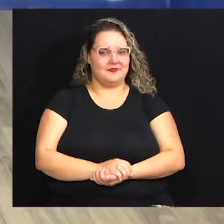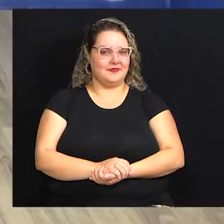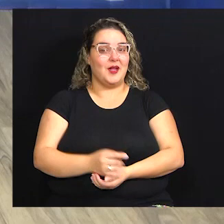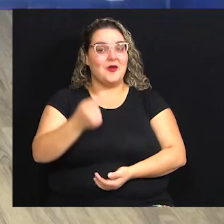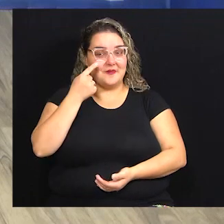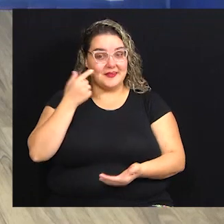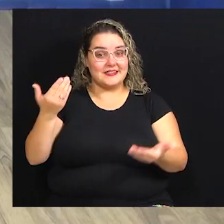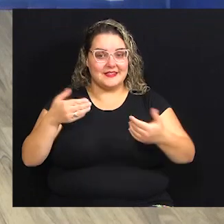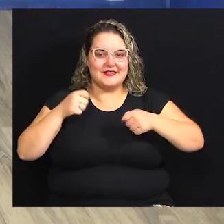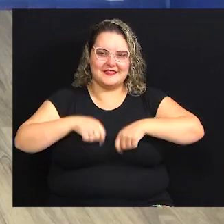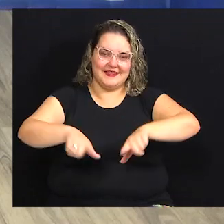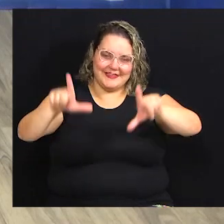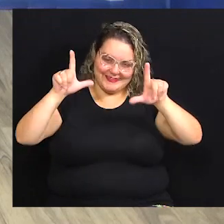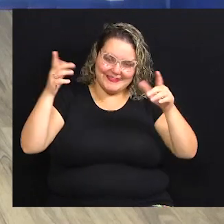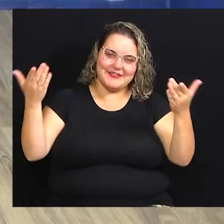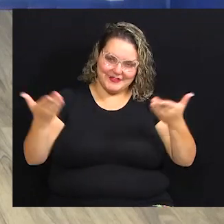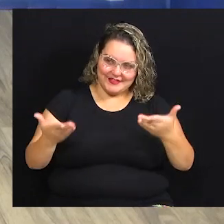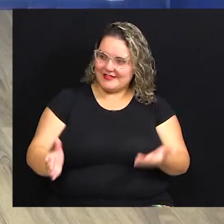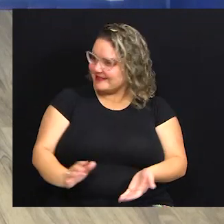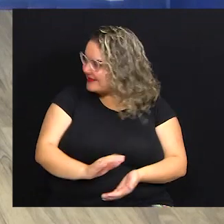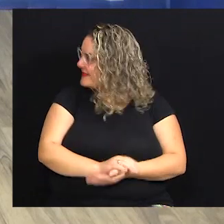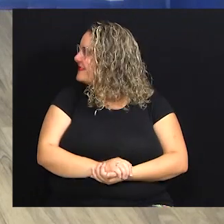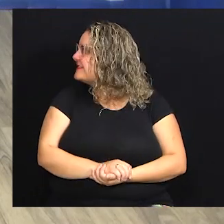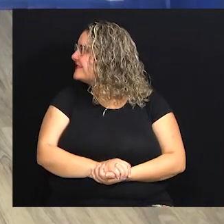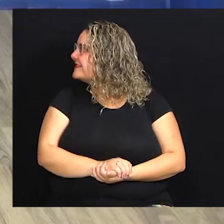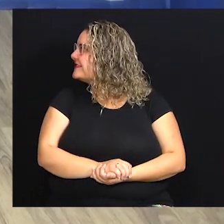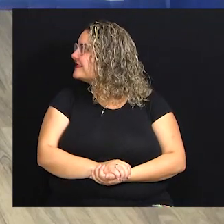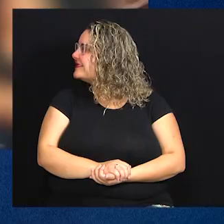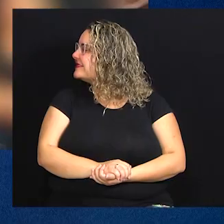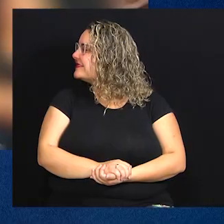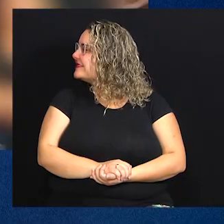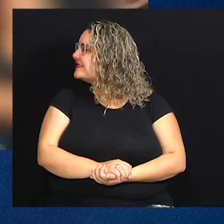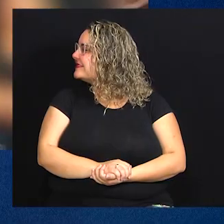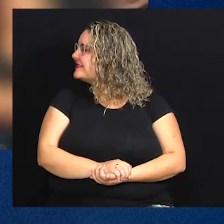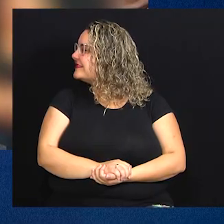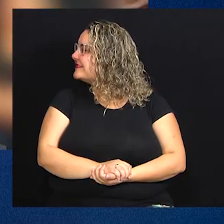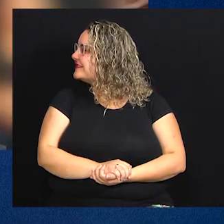19978293776. Confira agora os destaques desta edição.